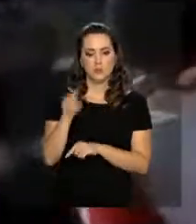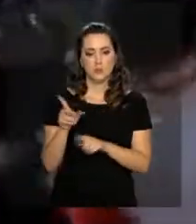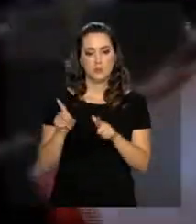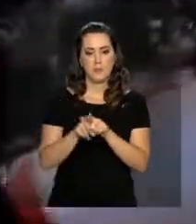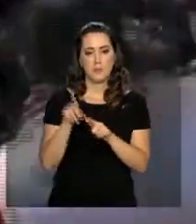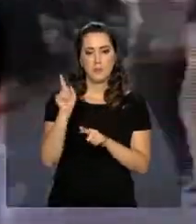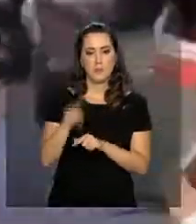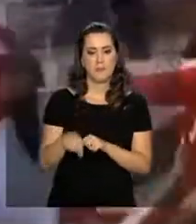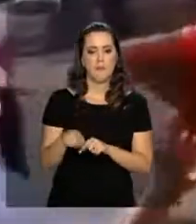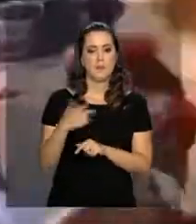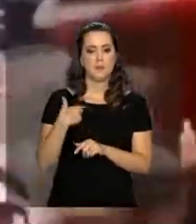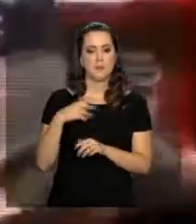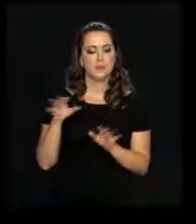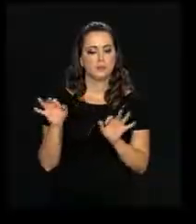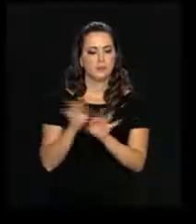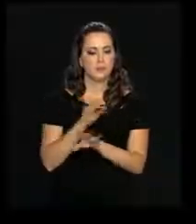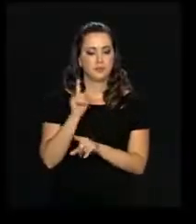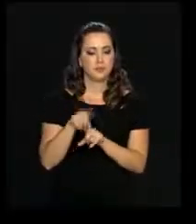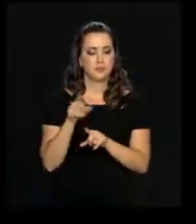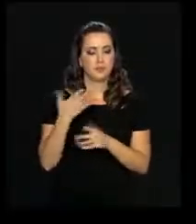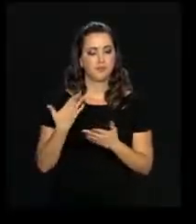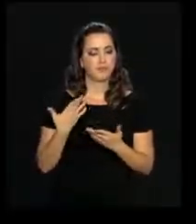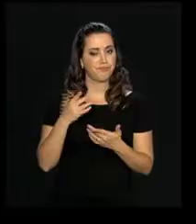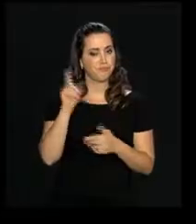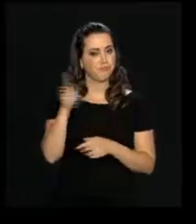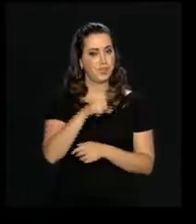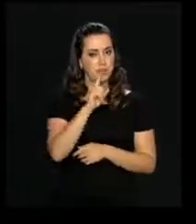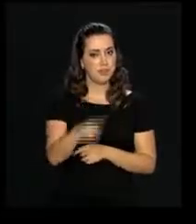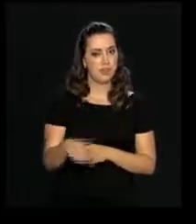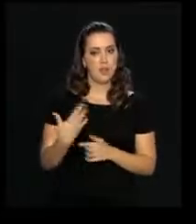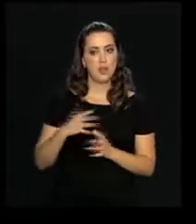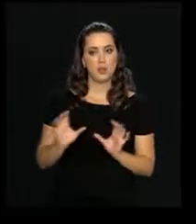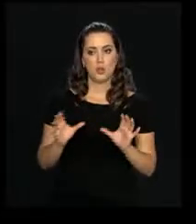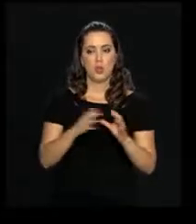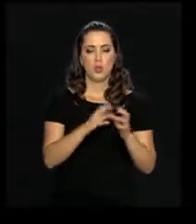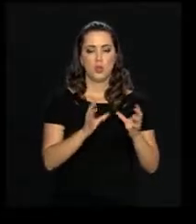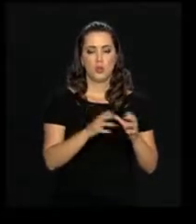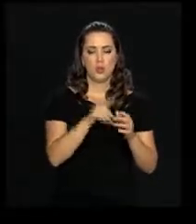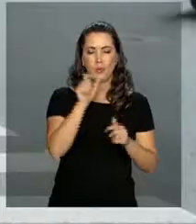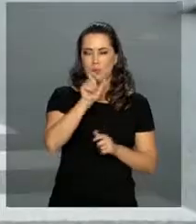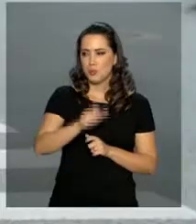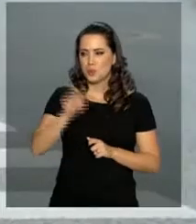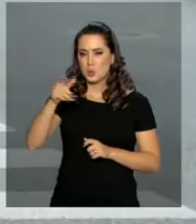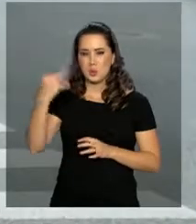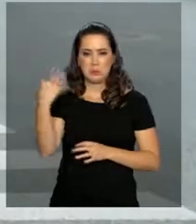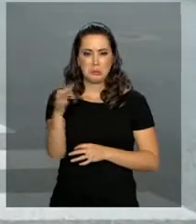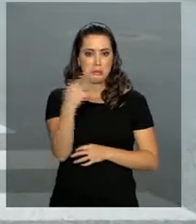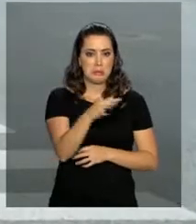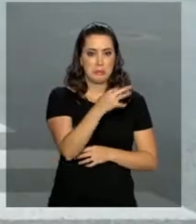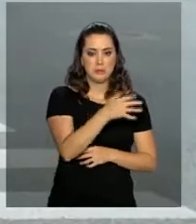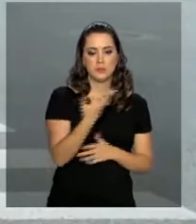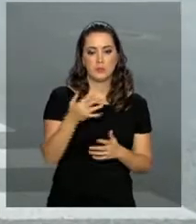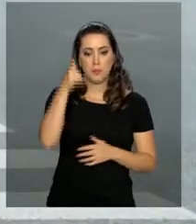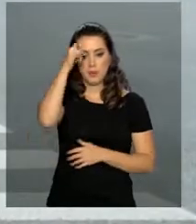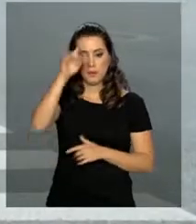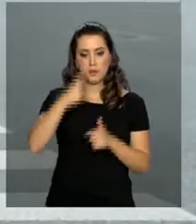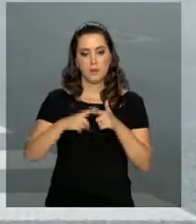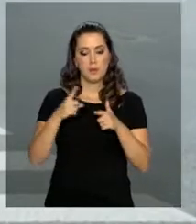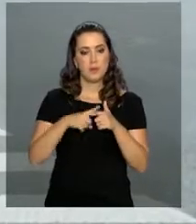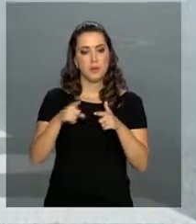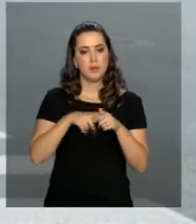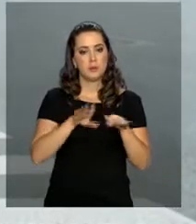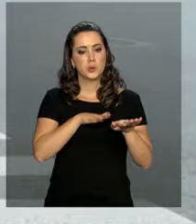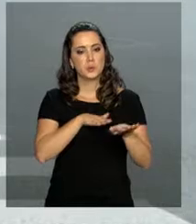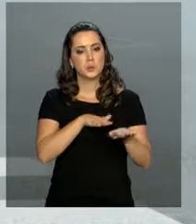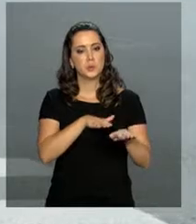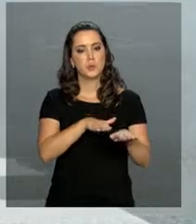foi suspenso e jogadores e torcedores ficaram feridos para evitar problemas no trânsito da